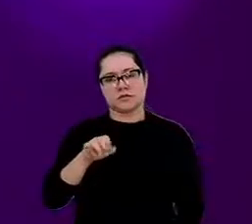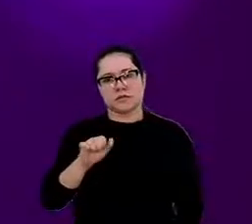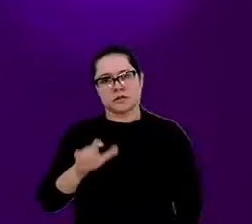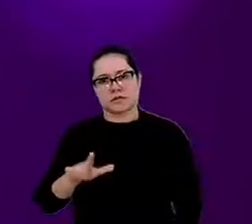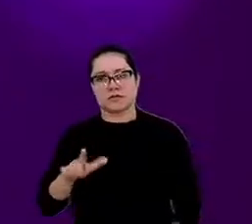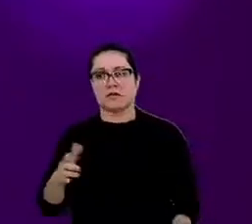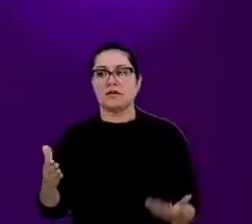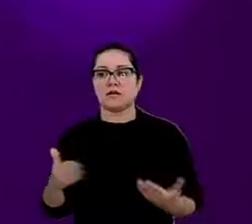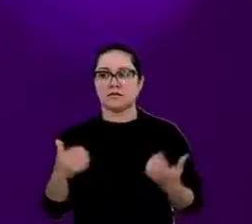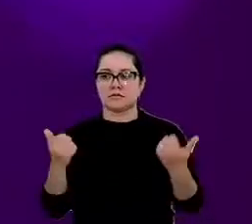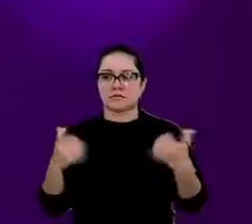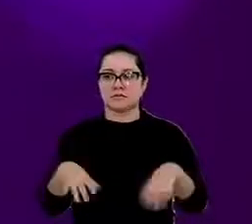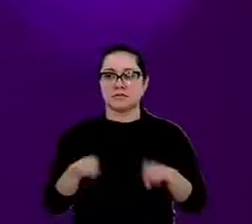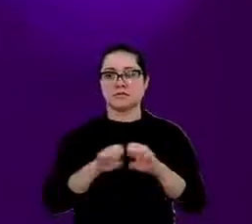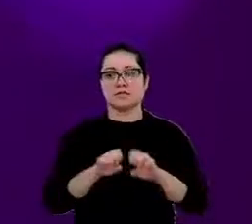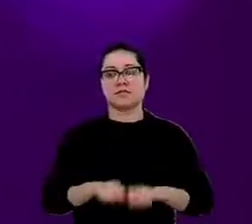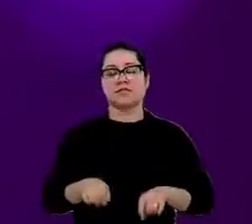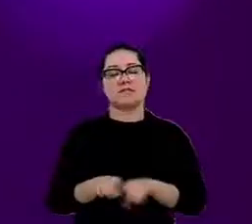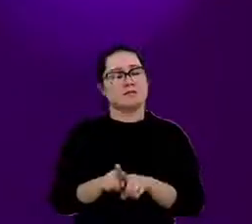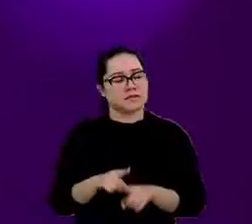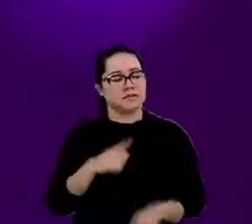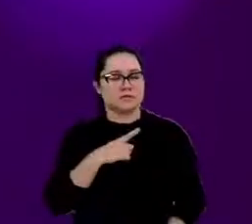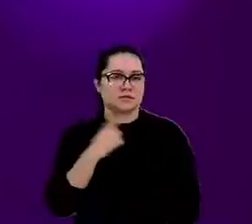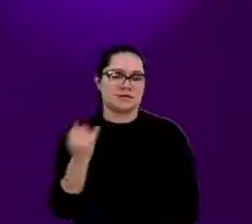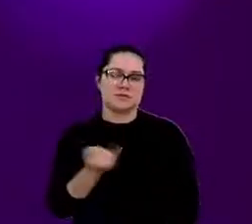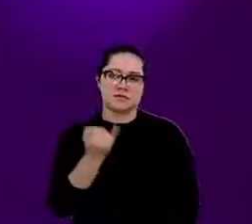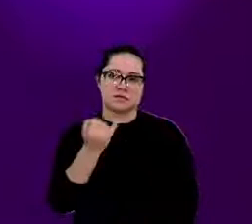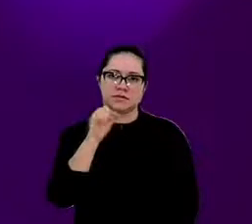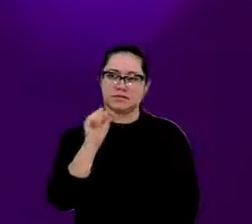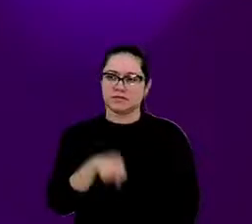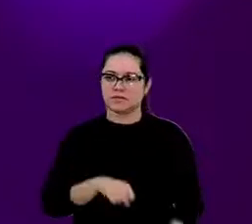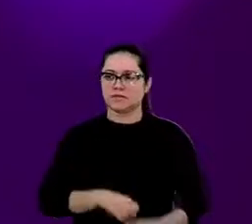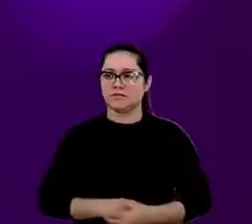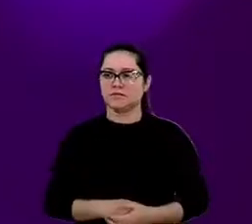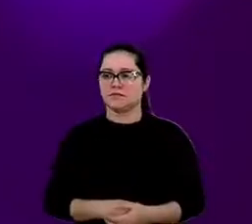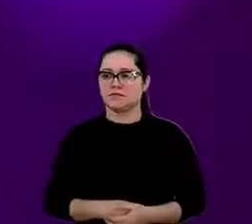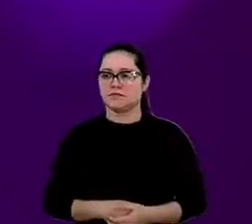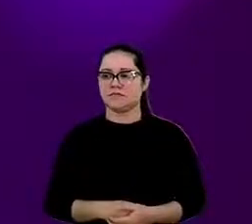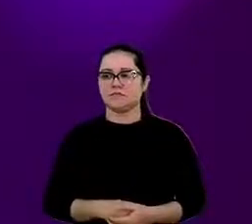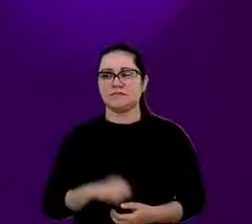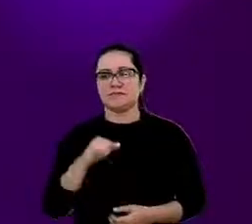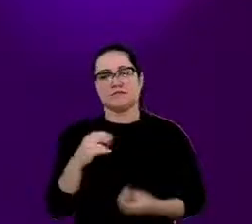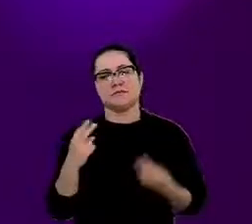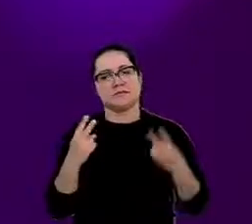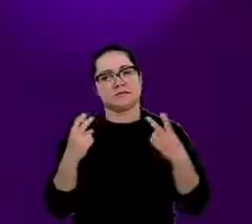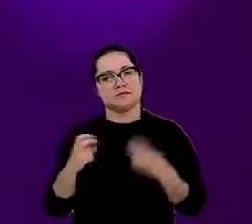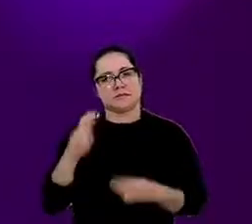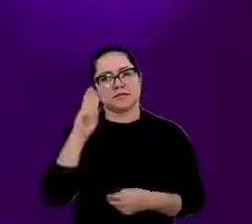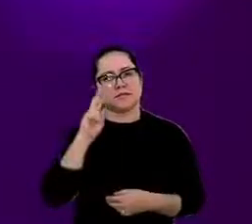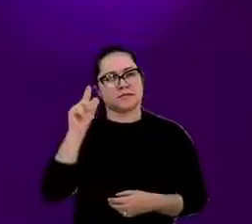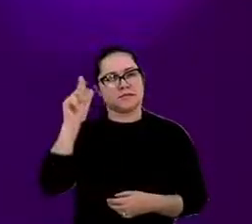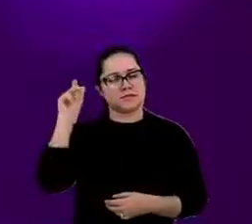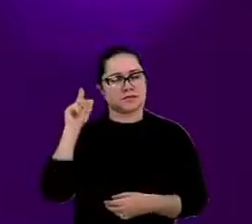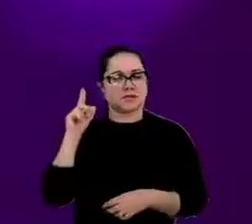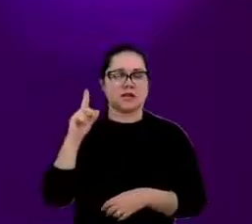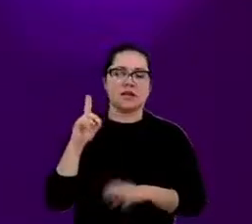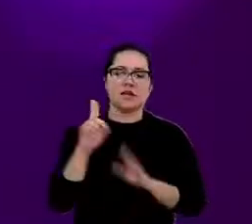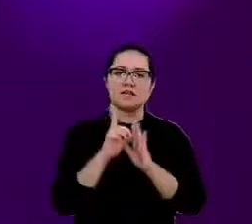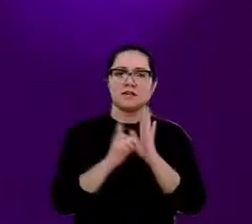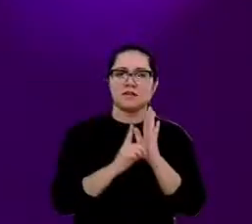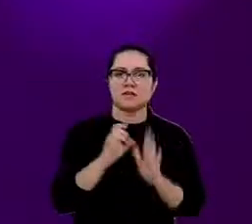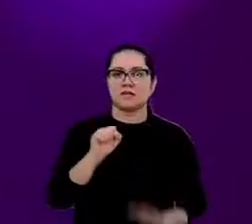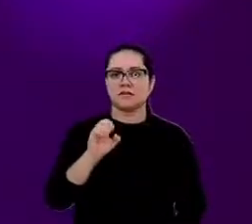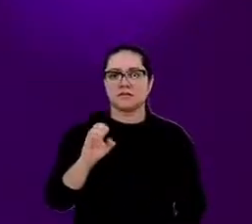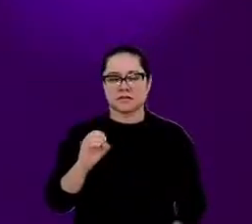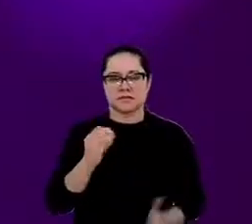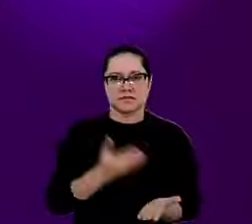têm ganho também uma importância, uma relevância muito grande, né? E se a gente olhar historicamente, na década de 80,